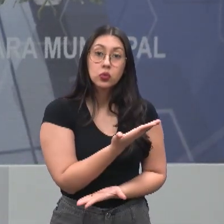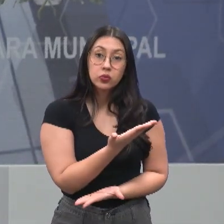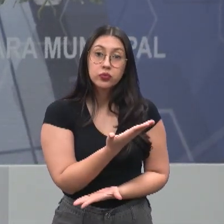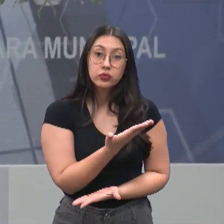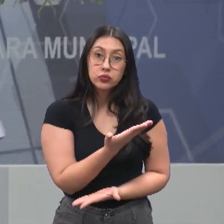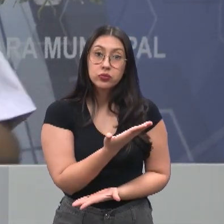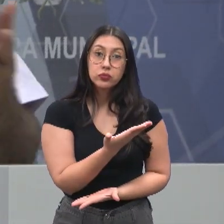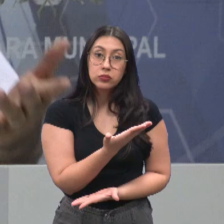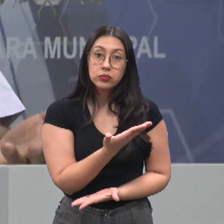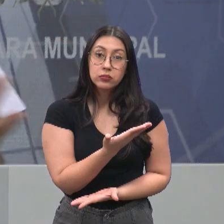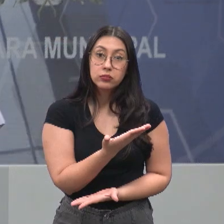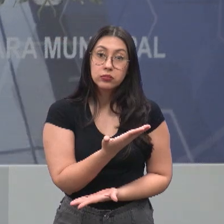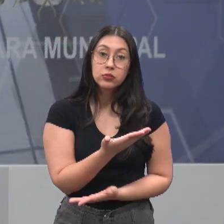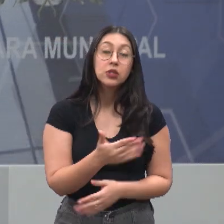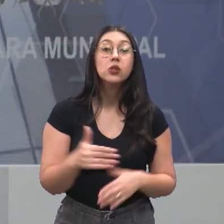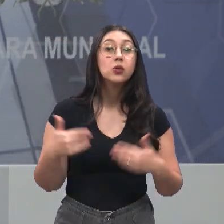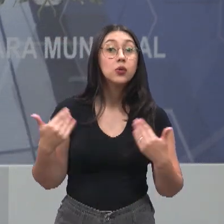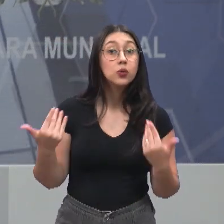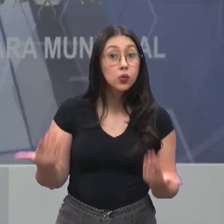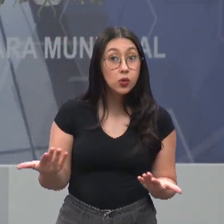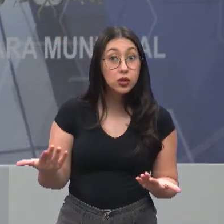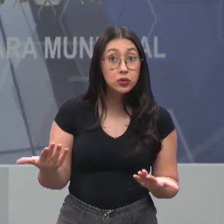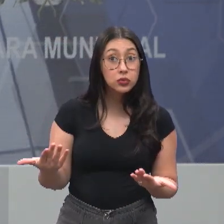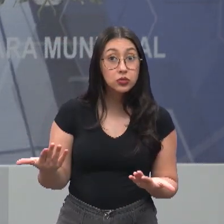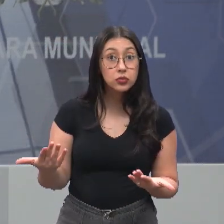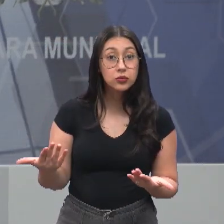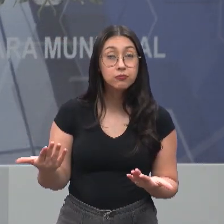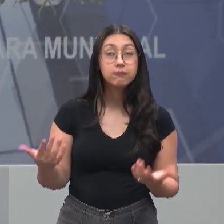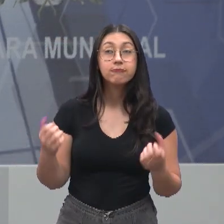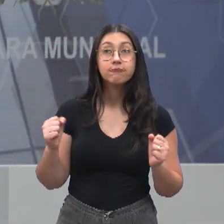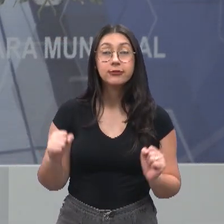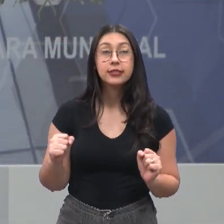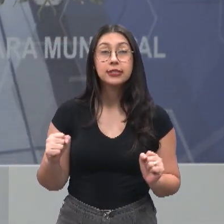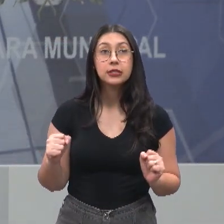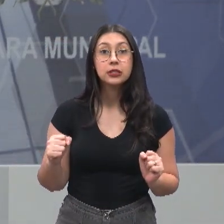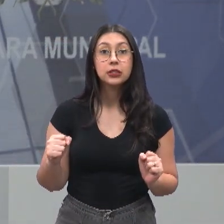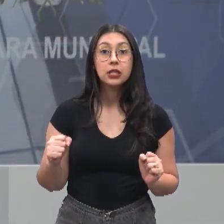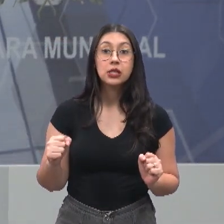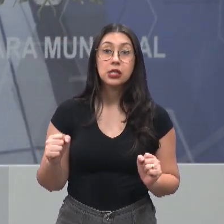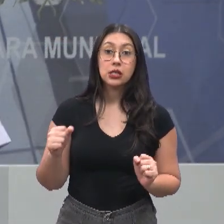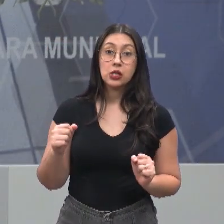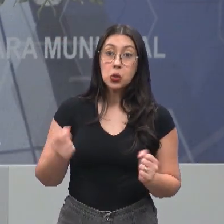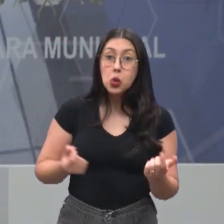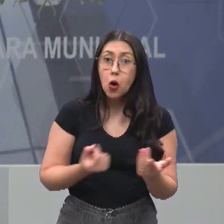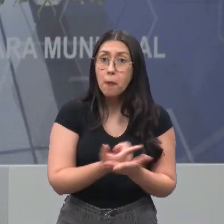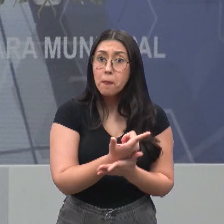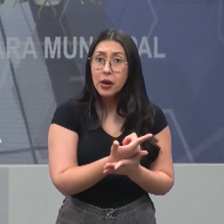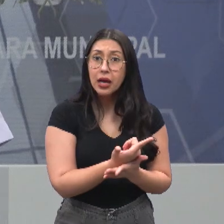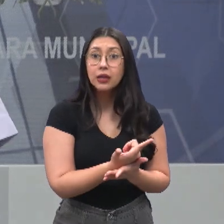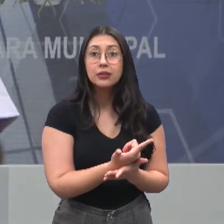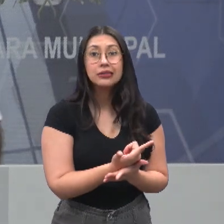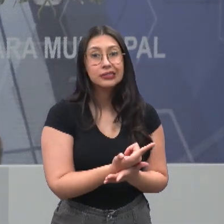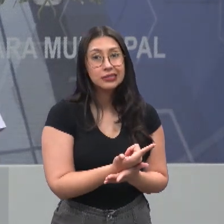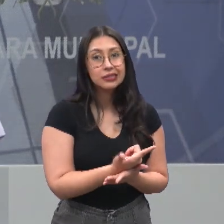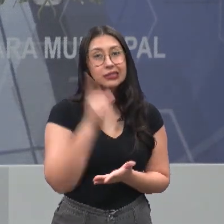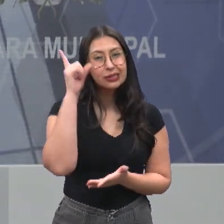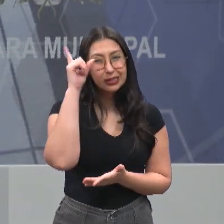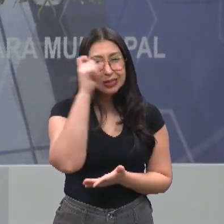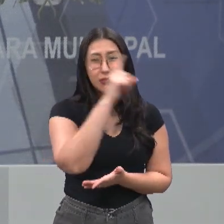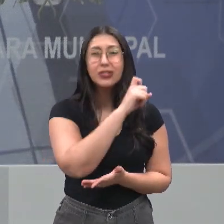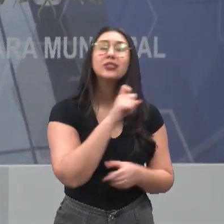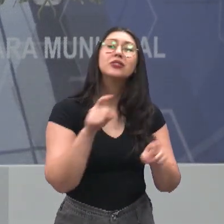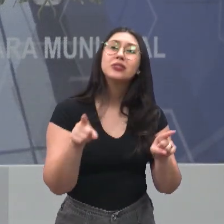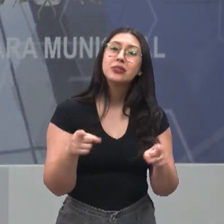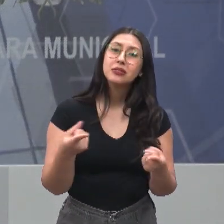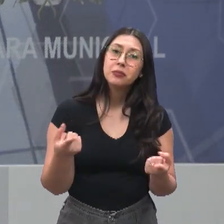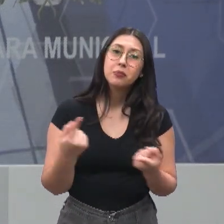novo. E quando você vai dispor, vereador Carlos Abrantes, de um veículo, você sabe que depreciam, não é? Se você vai vender numa